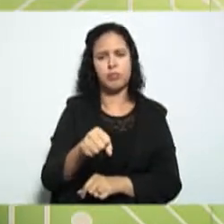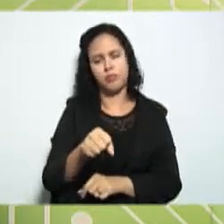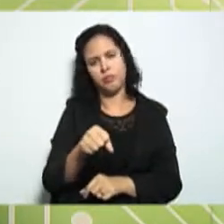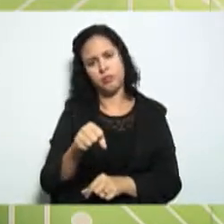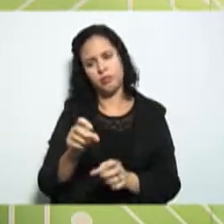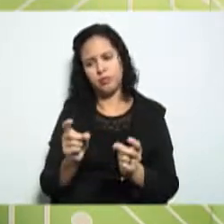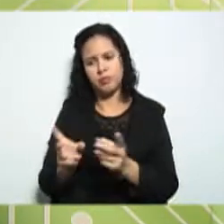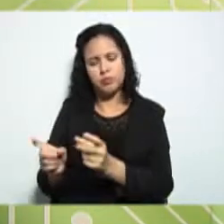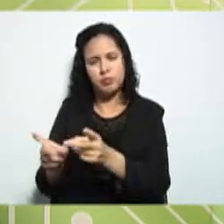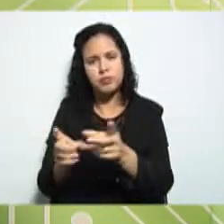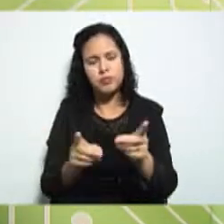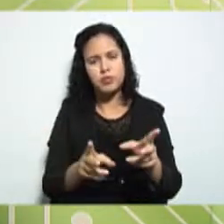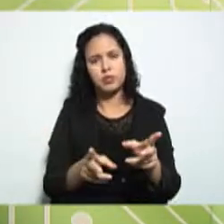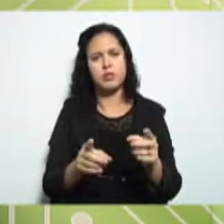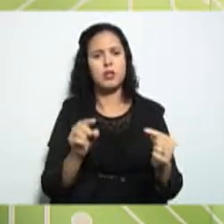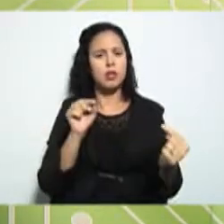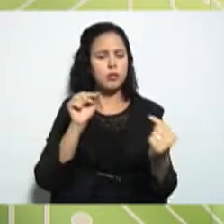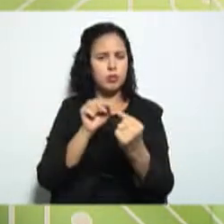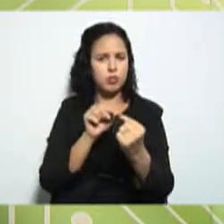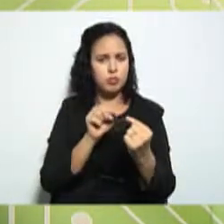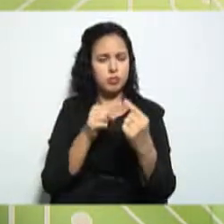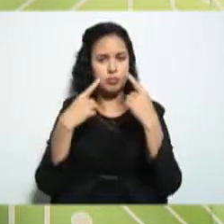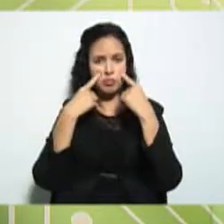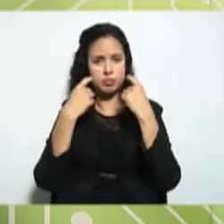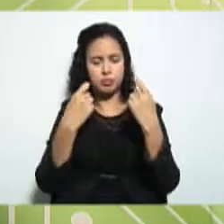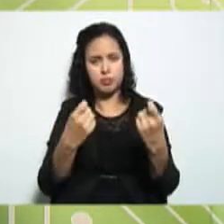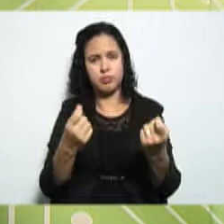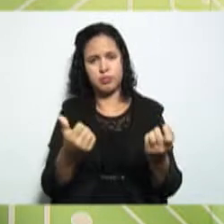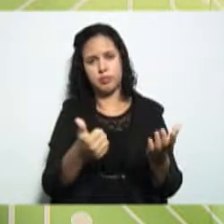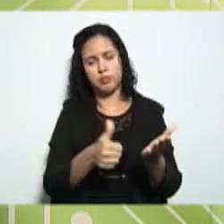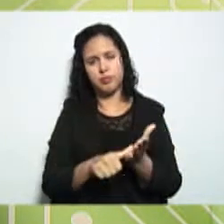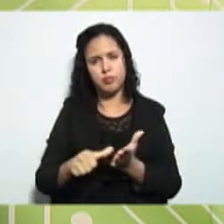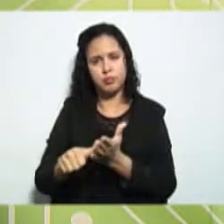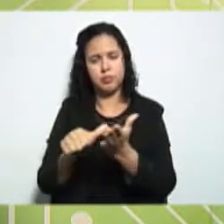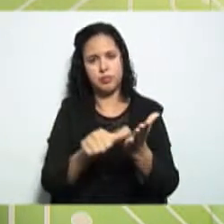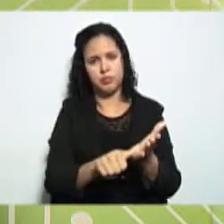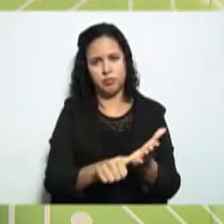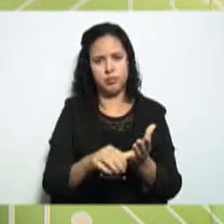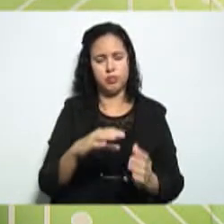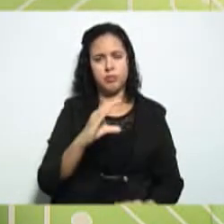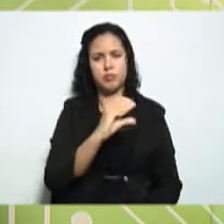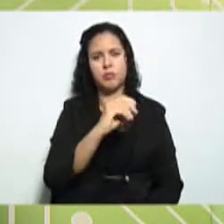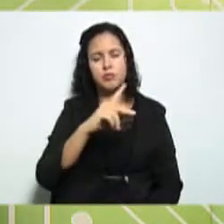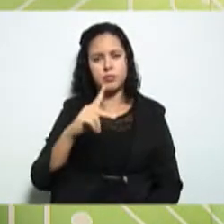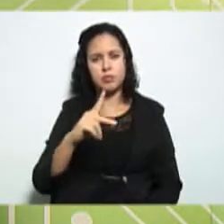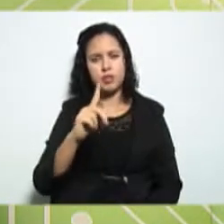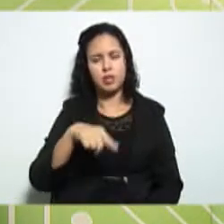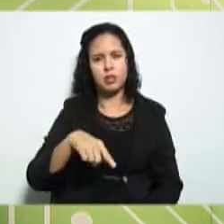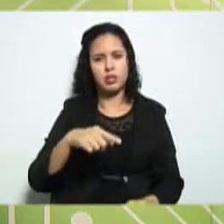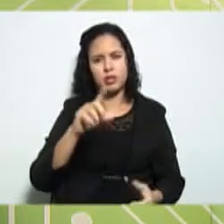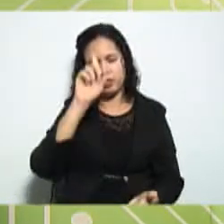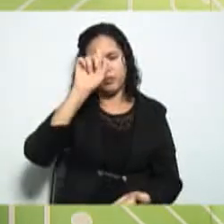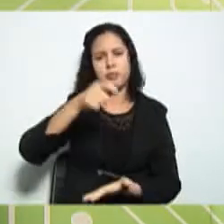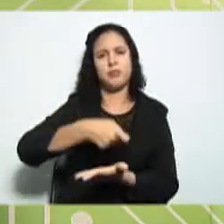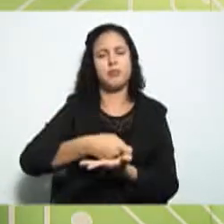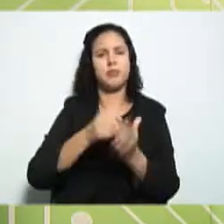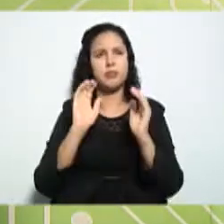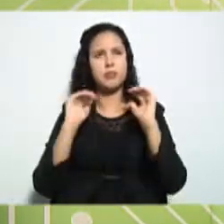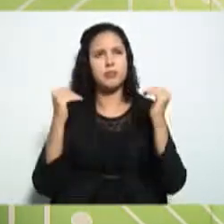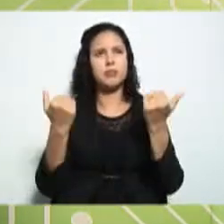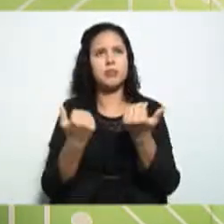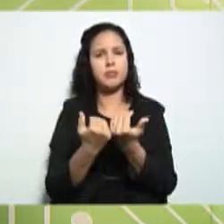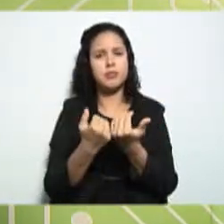capacitações que estão de acordo com os interesses dos membros da cooperativa. Isso vai ser decidido em assembleia, e aqui